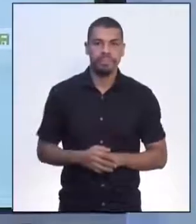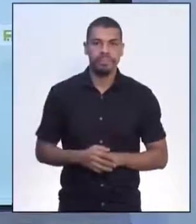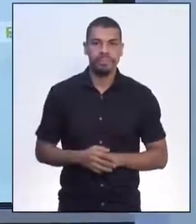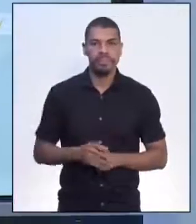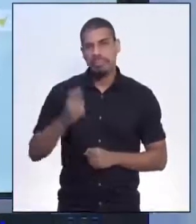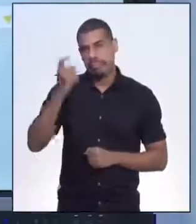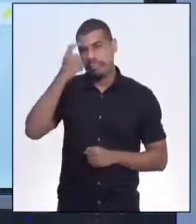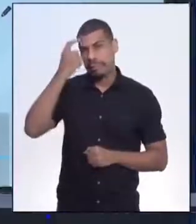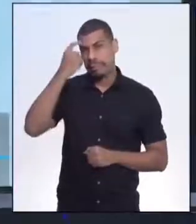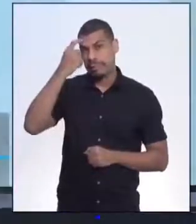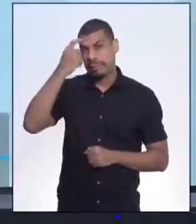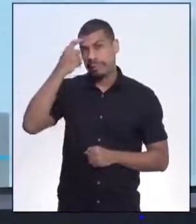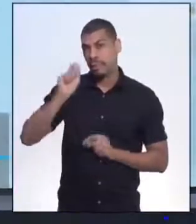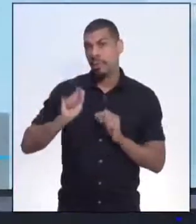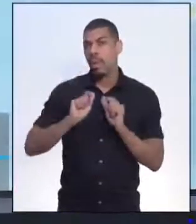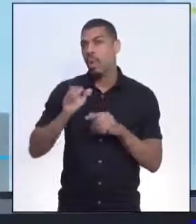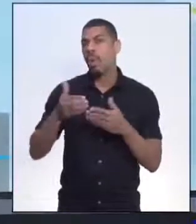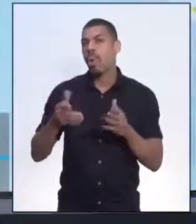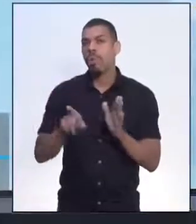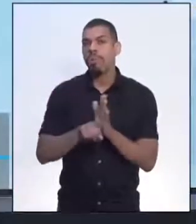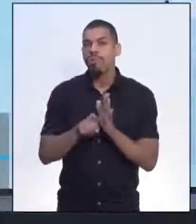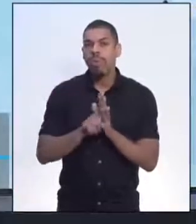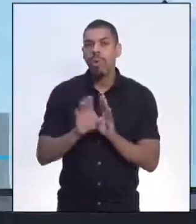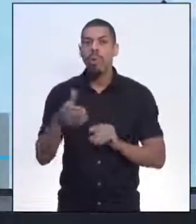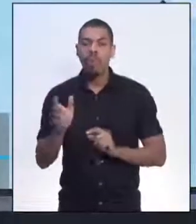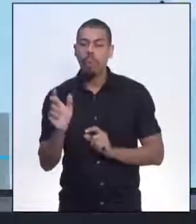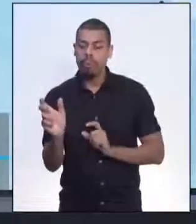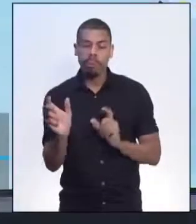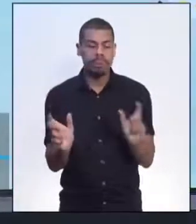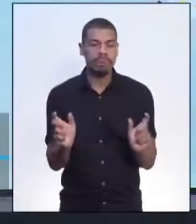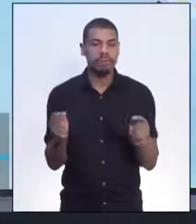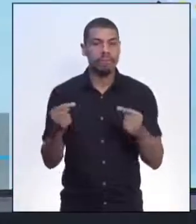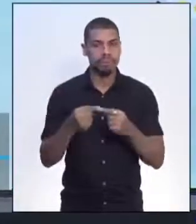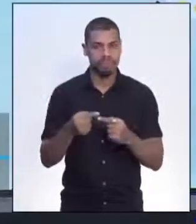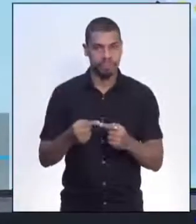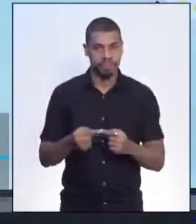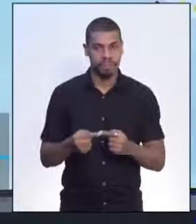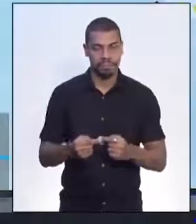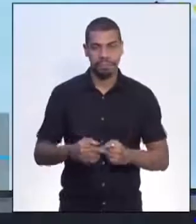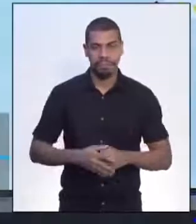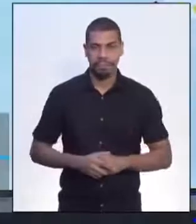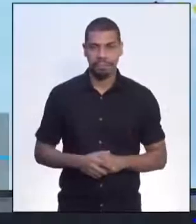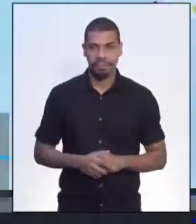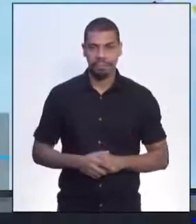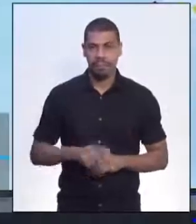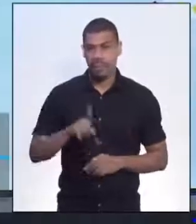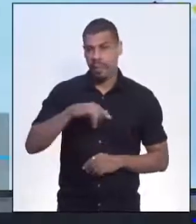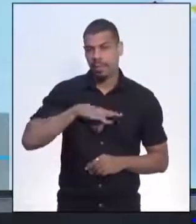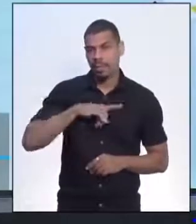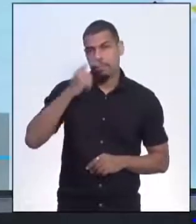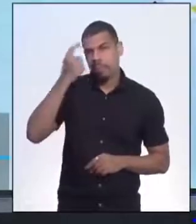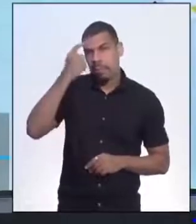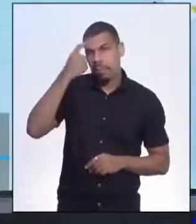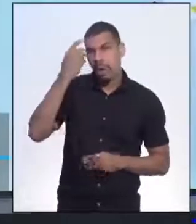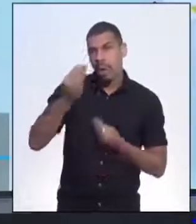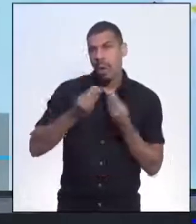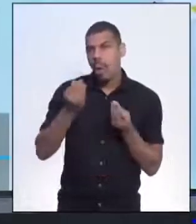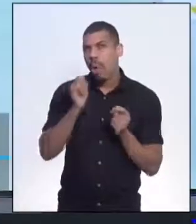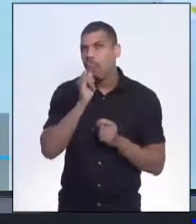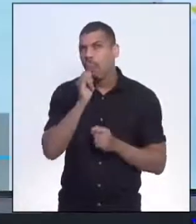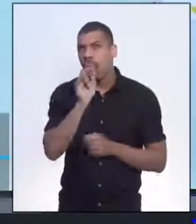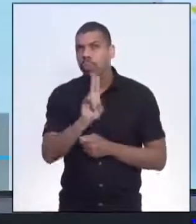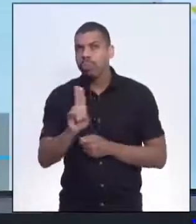que pensar nestas situações para saber o link word correto, ok? Se você pensar assim, né, no